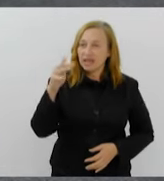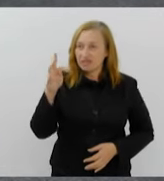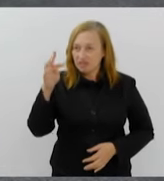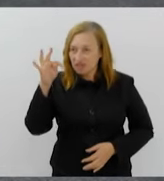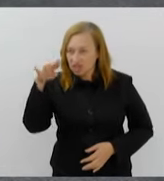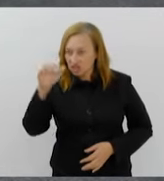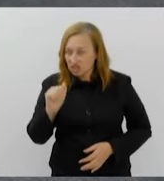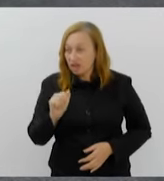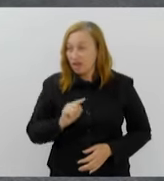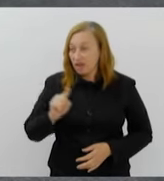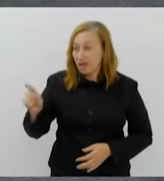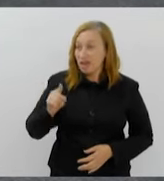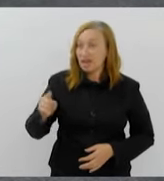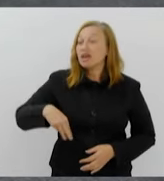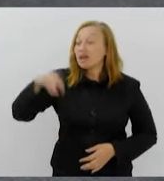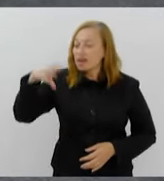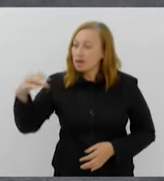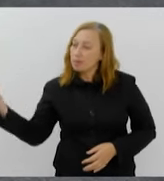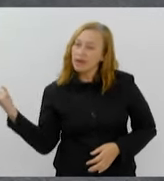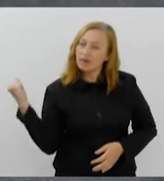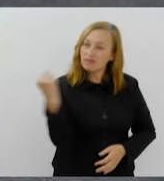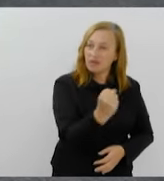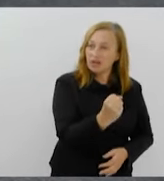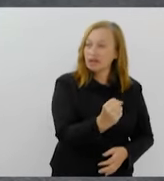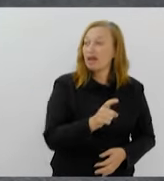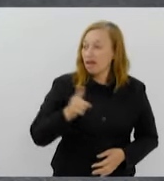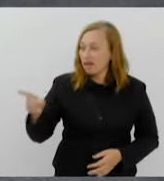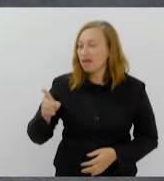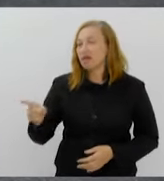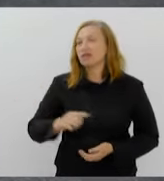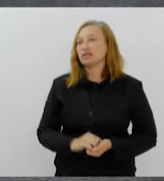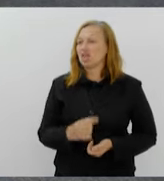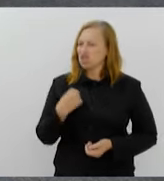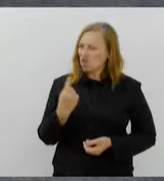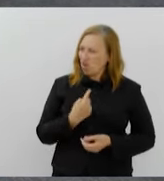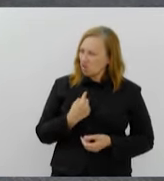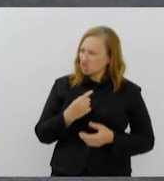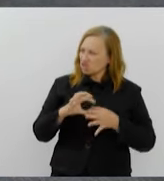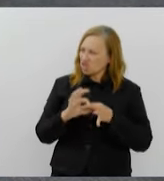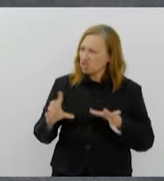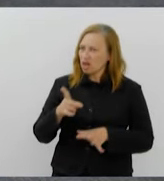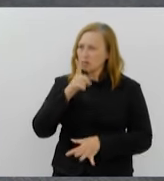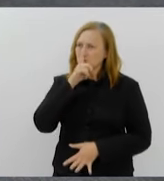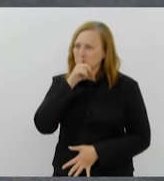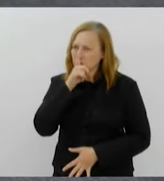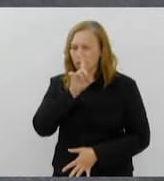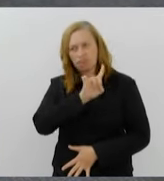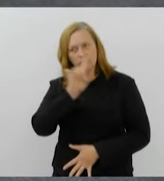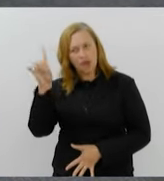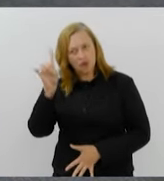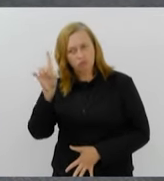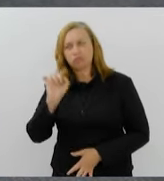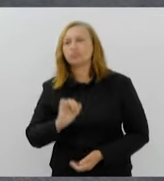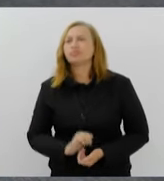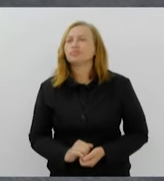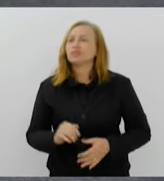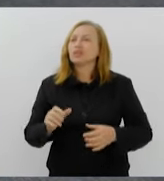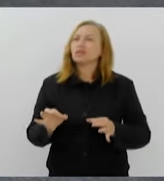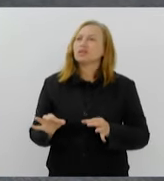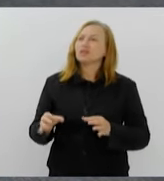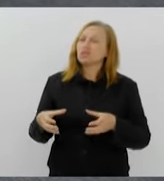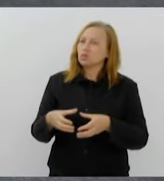o lado deles eles têm esse modulos operantes e nós não vamos permitir mais calados esse tipo de organização